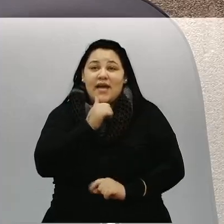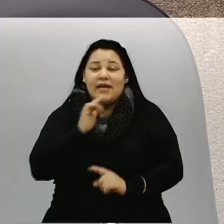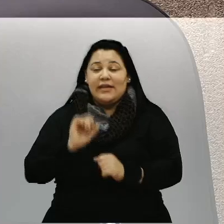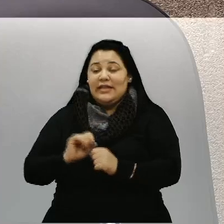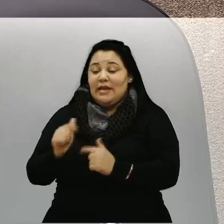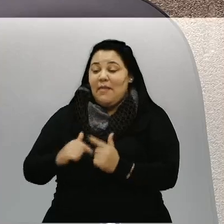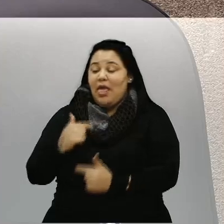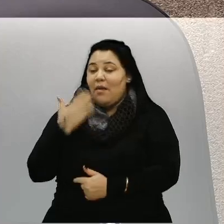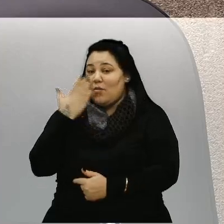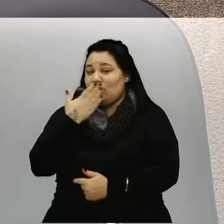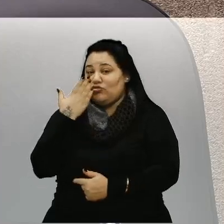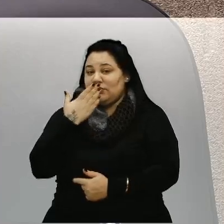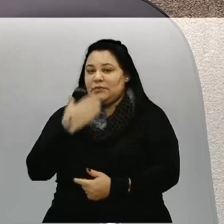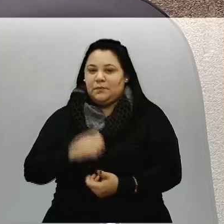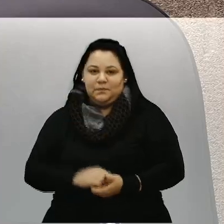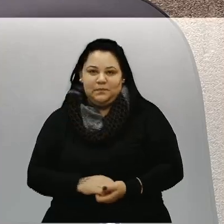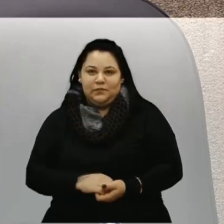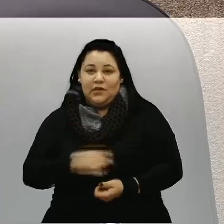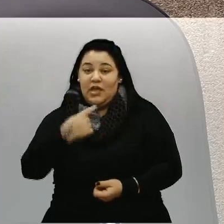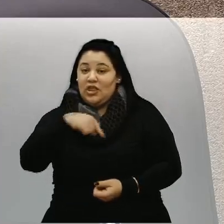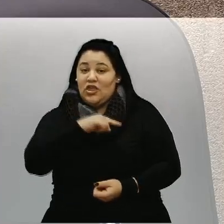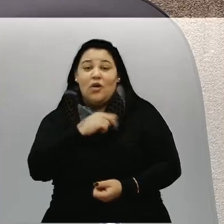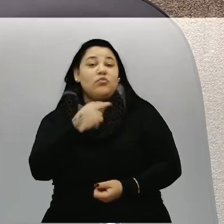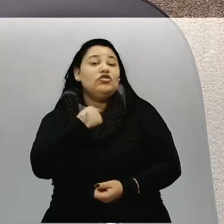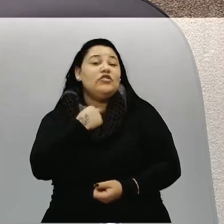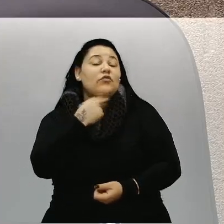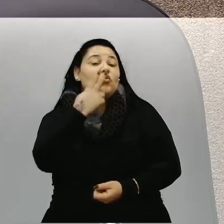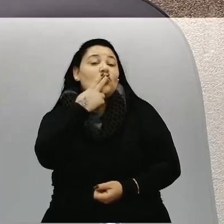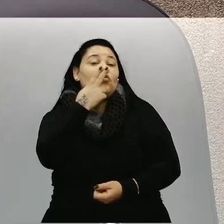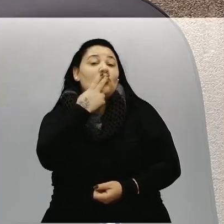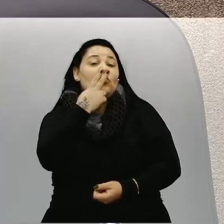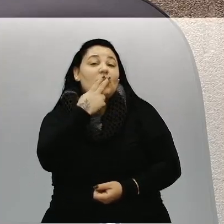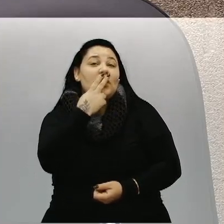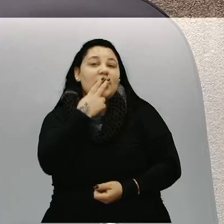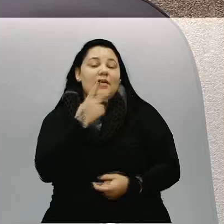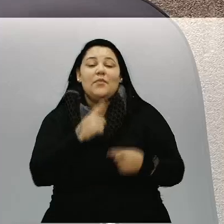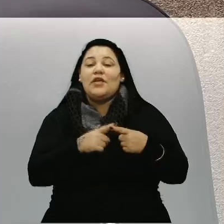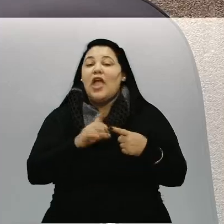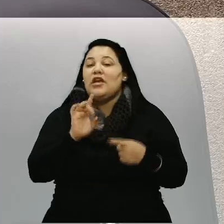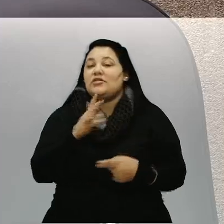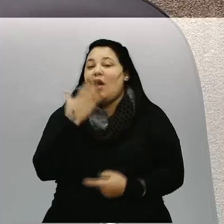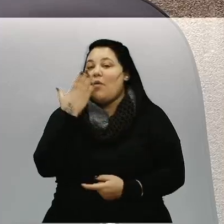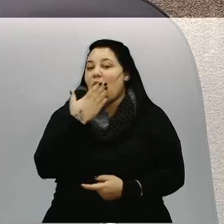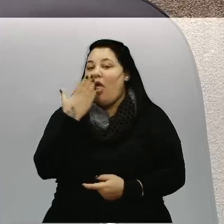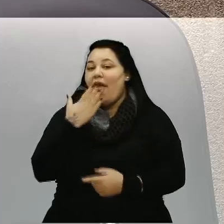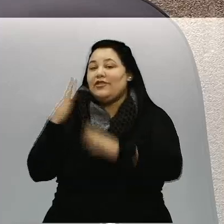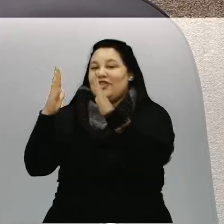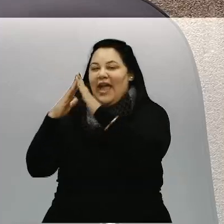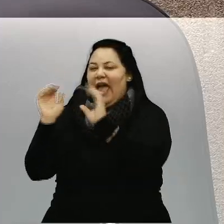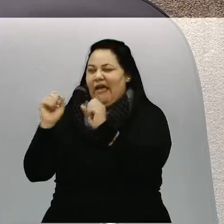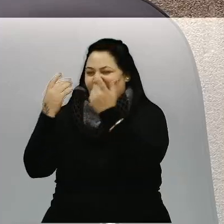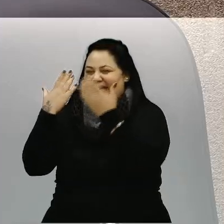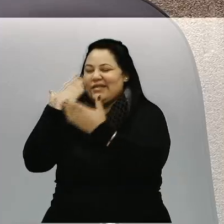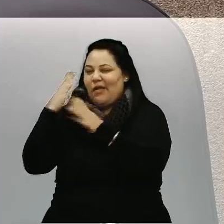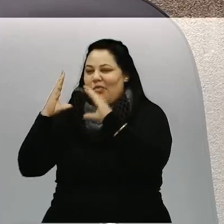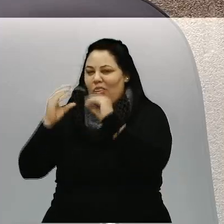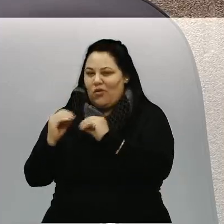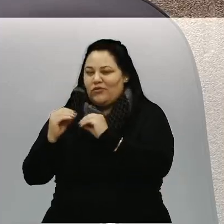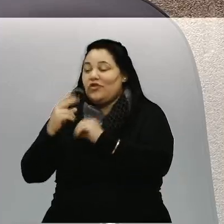prostituíam. Nós não podíamos fumar, porque também era só mulheres de cabaré que fumavam.